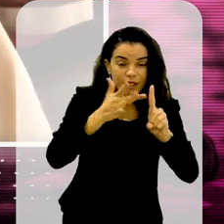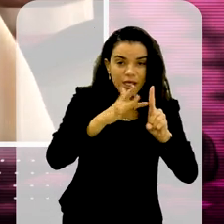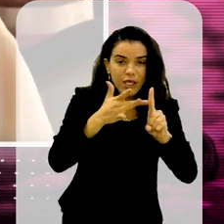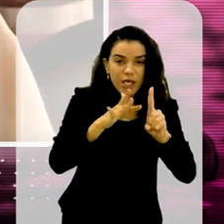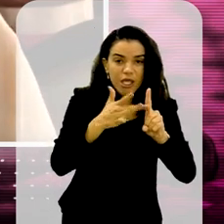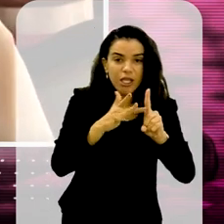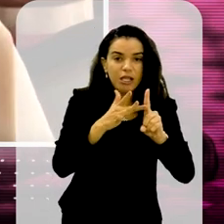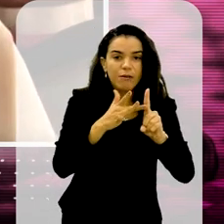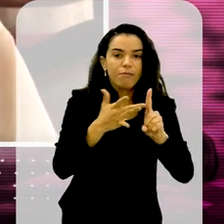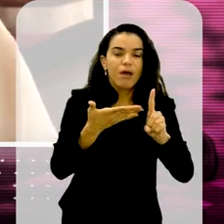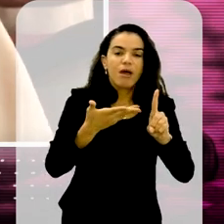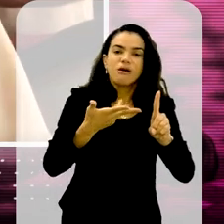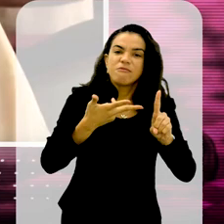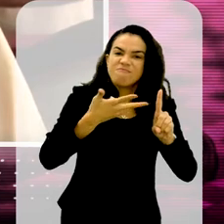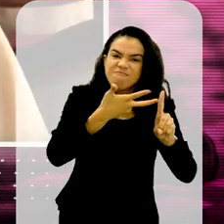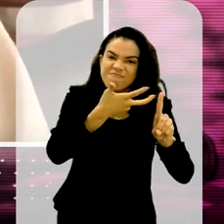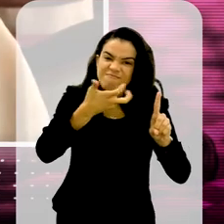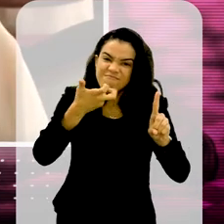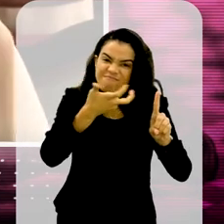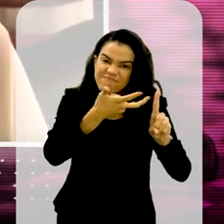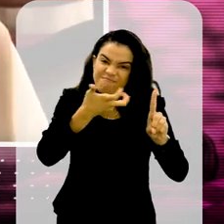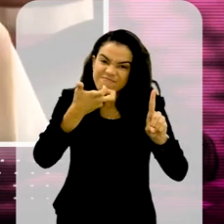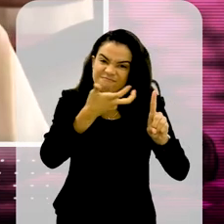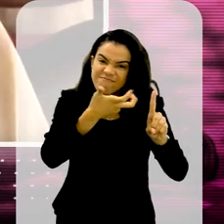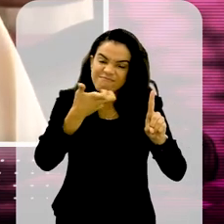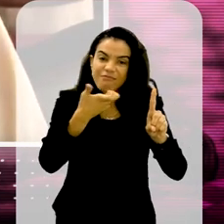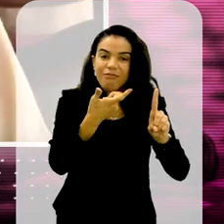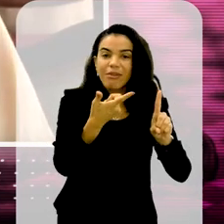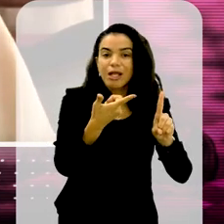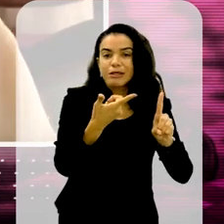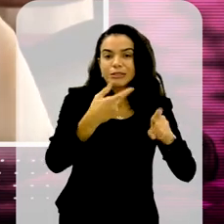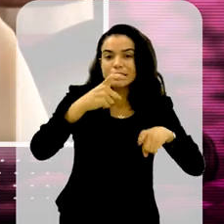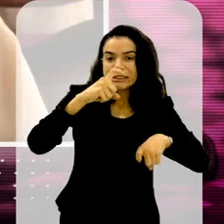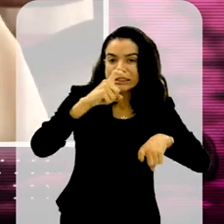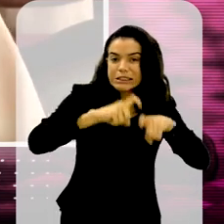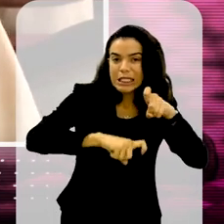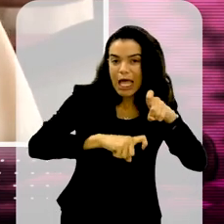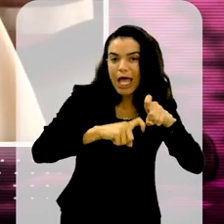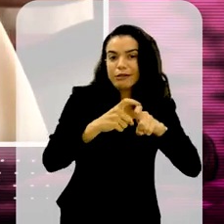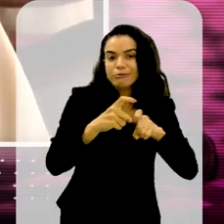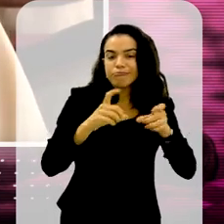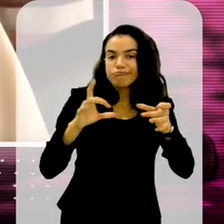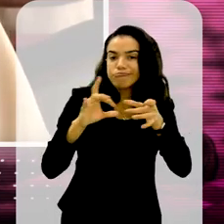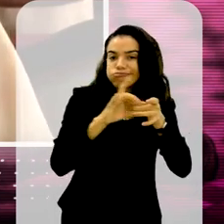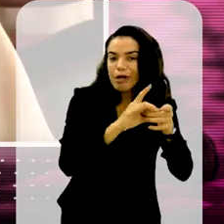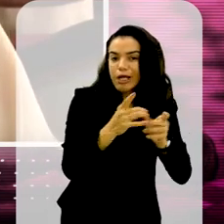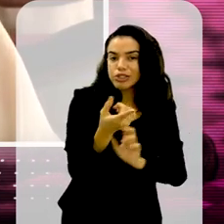esse agressor, começam ali as extorsões. O sex extortion